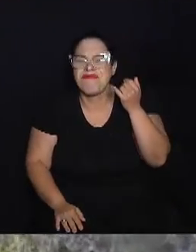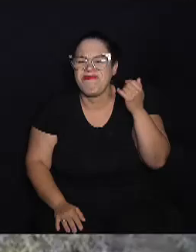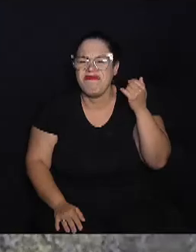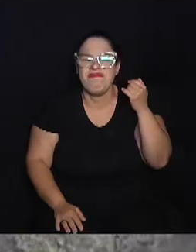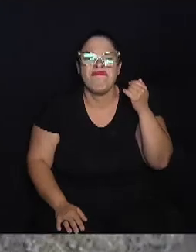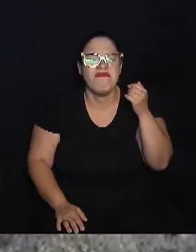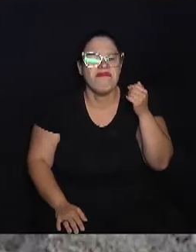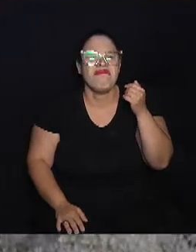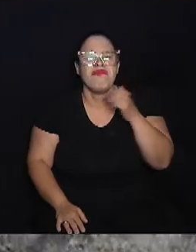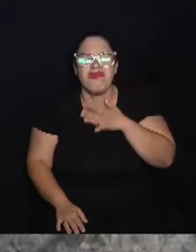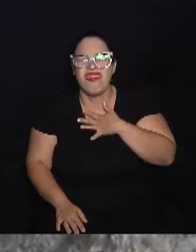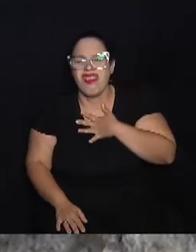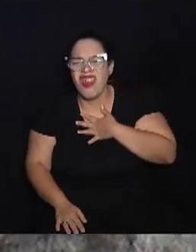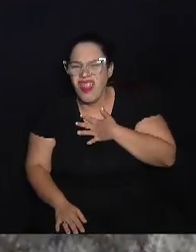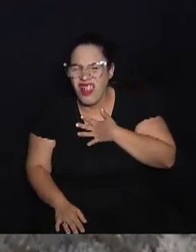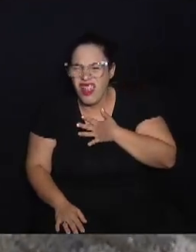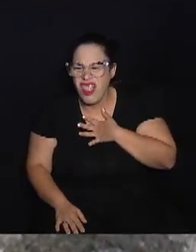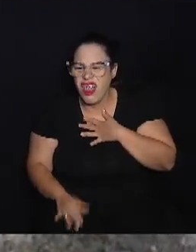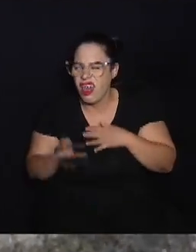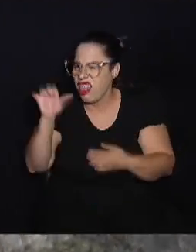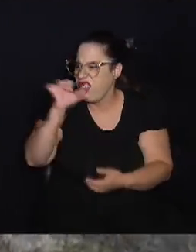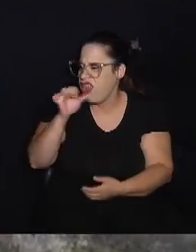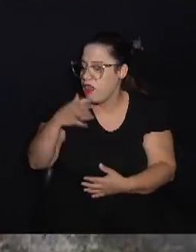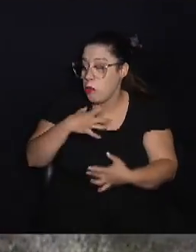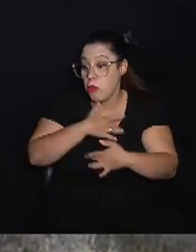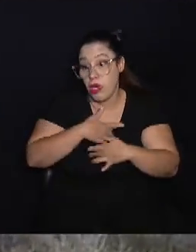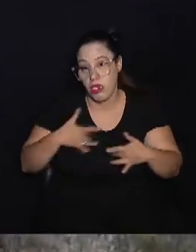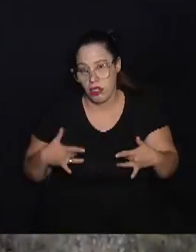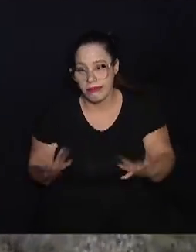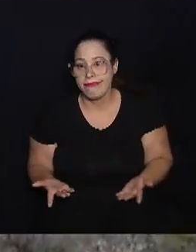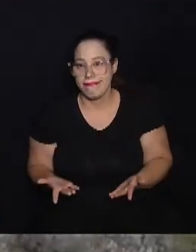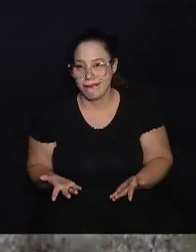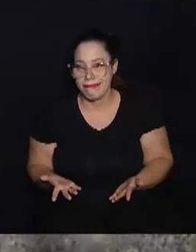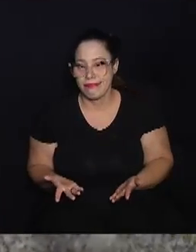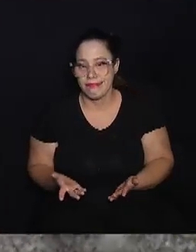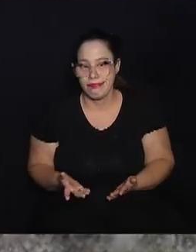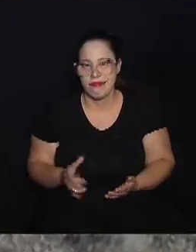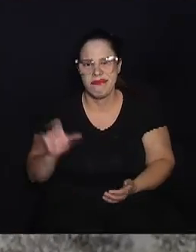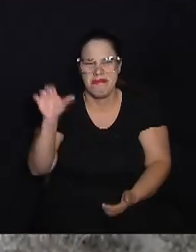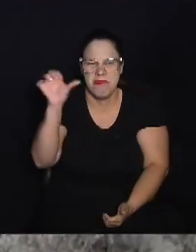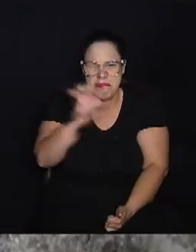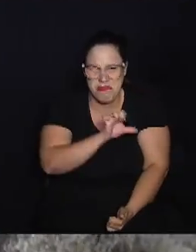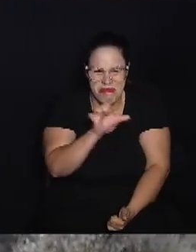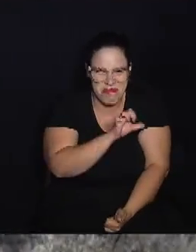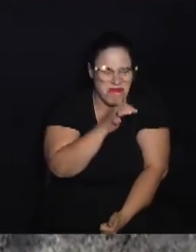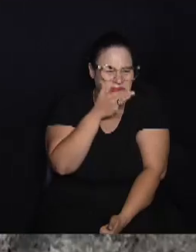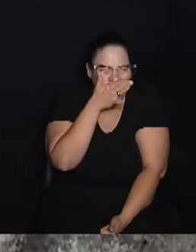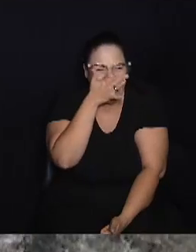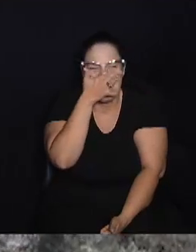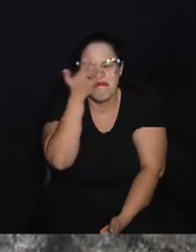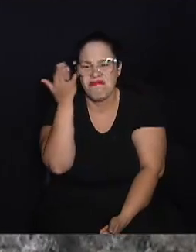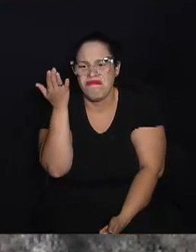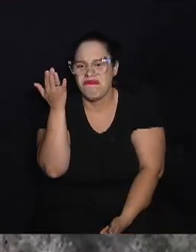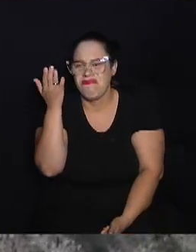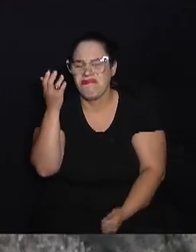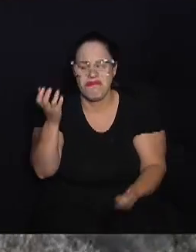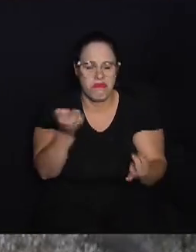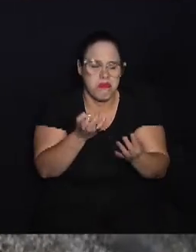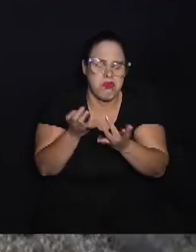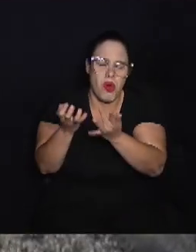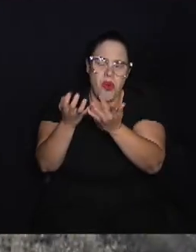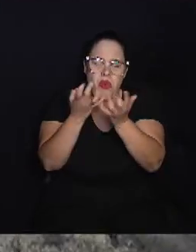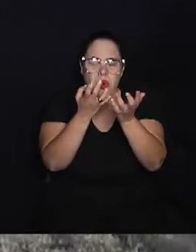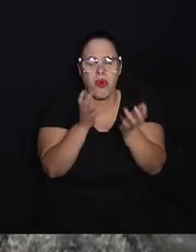qualidade muito ruim para a saúde, né? É uma piora na qualidade do ar, né? Então, essas queimadas, elas